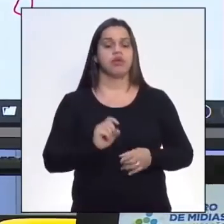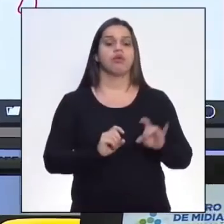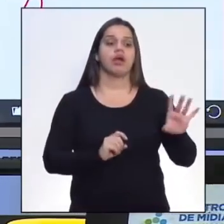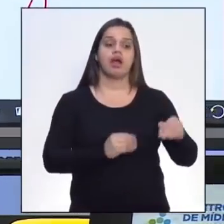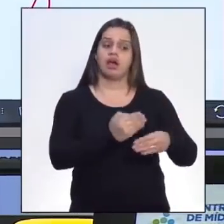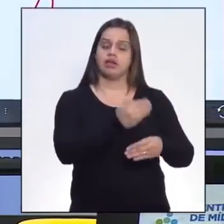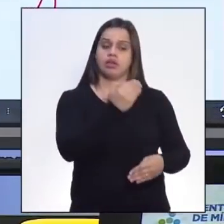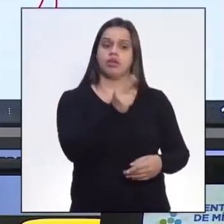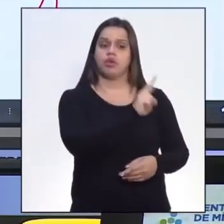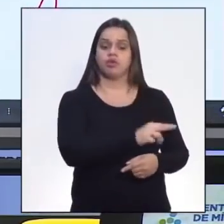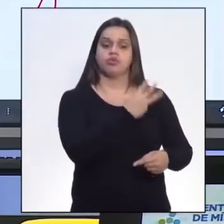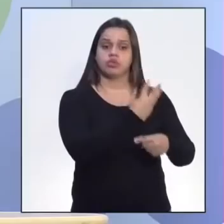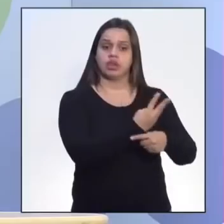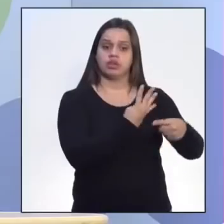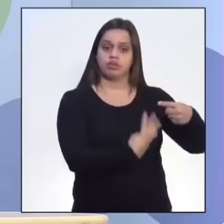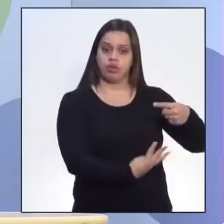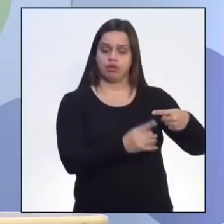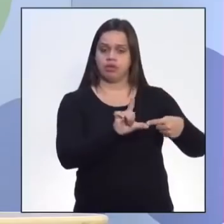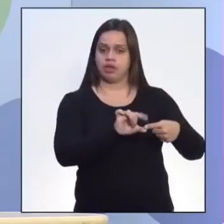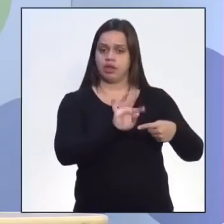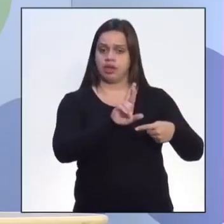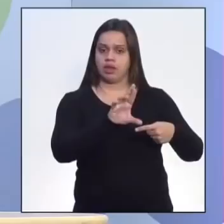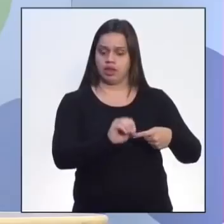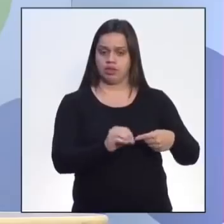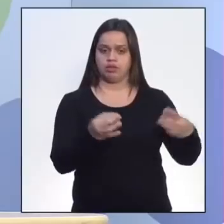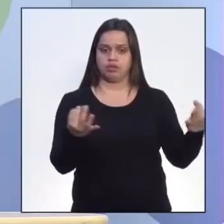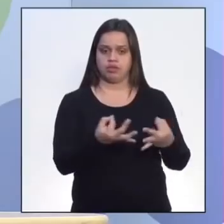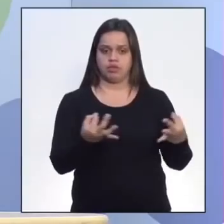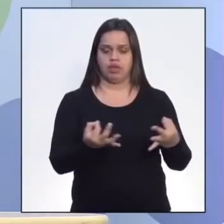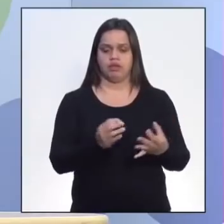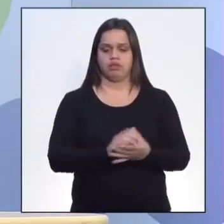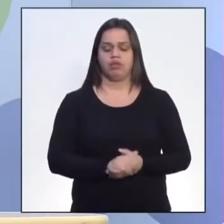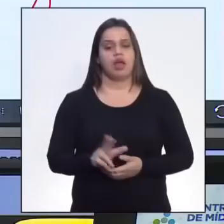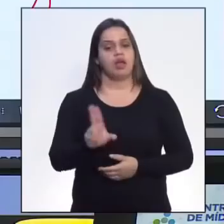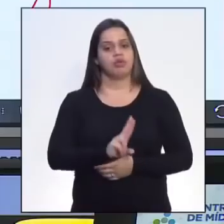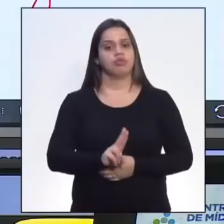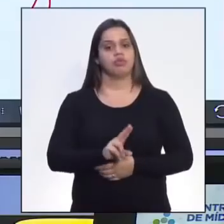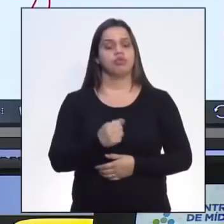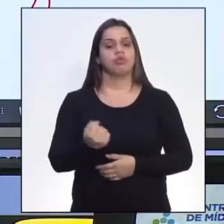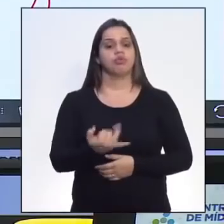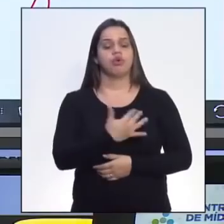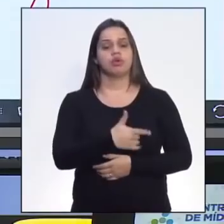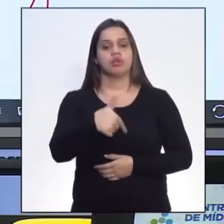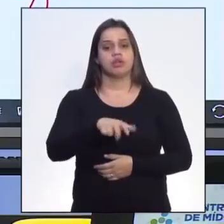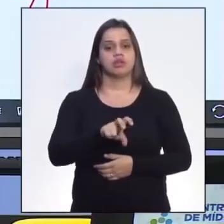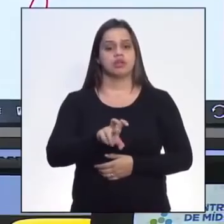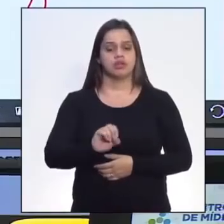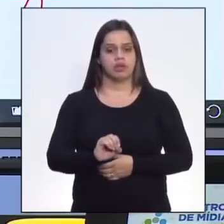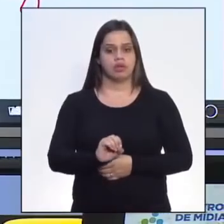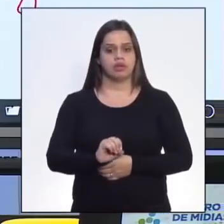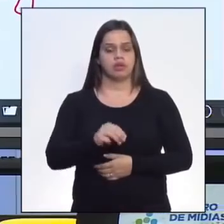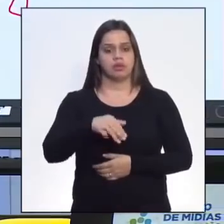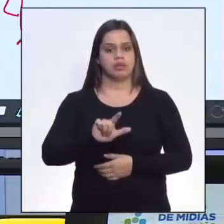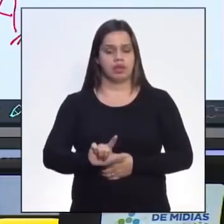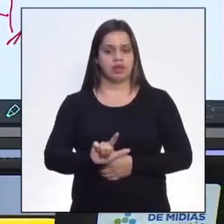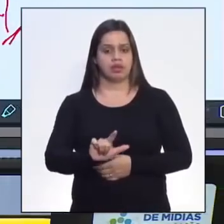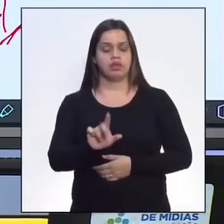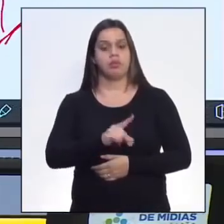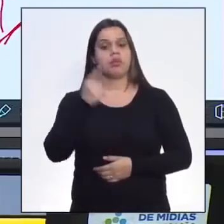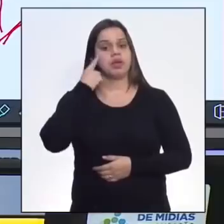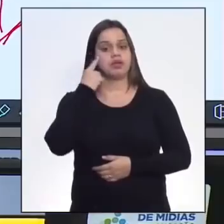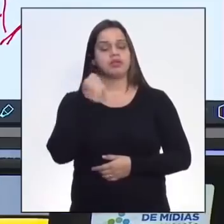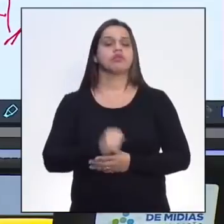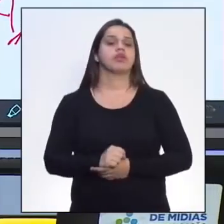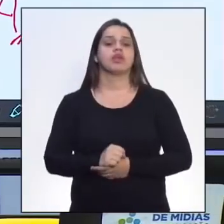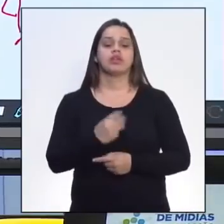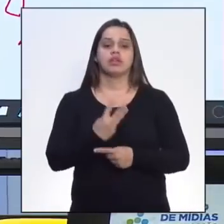3/4 de litro, correto? Isso mesmo, 750 ml. Exatamente. Se a gente for pensar em ml, 3/4